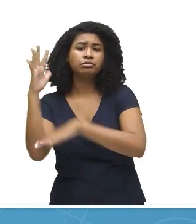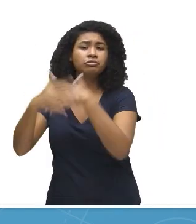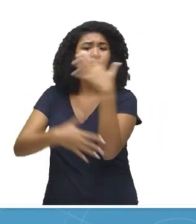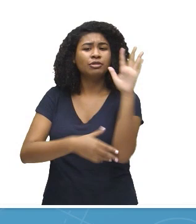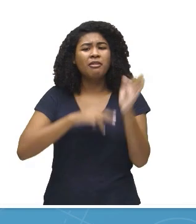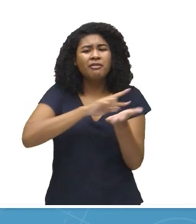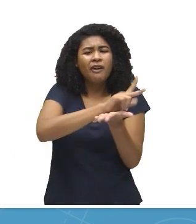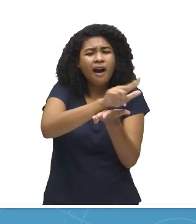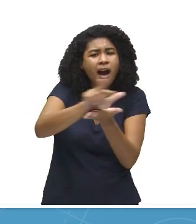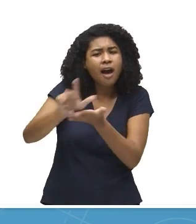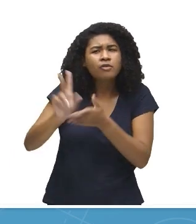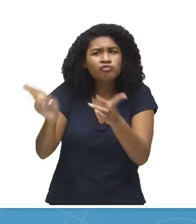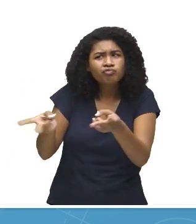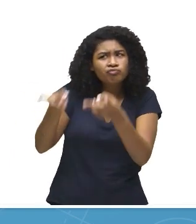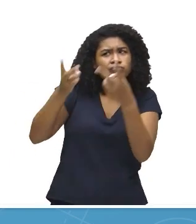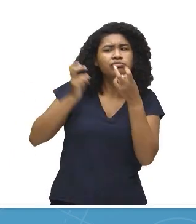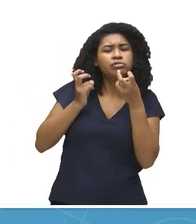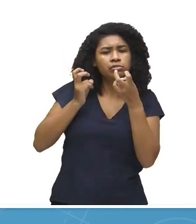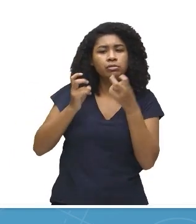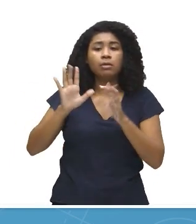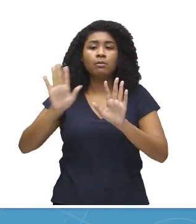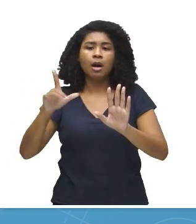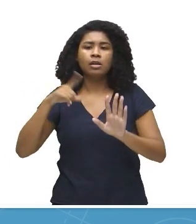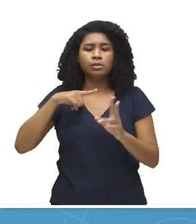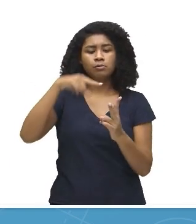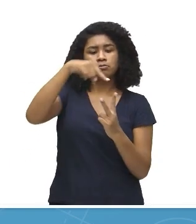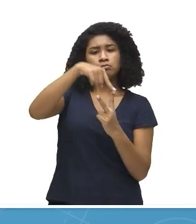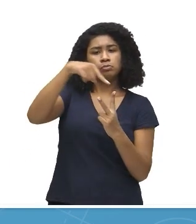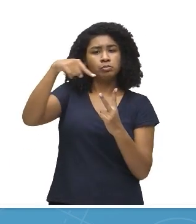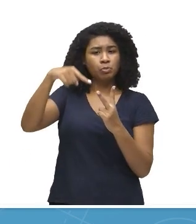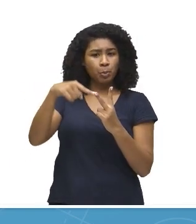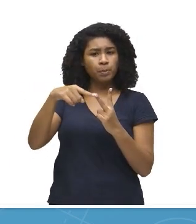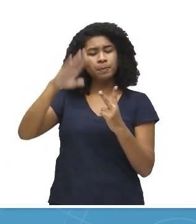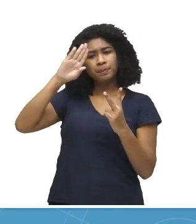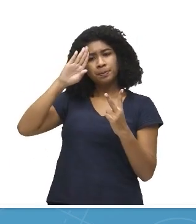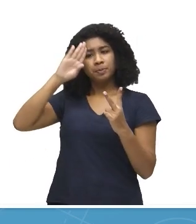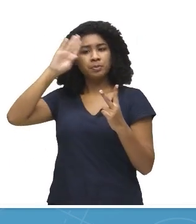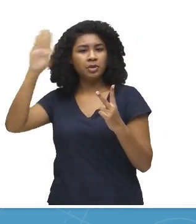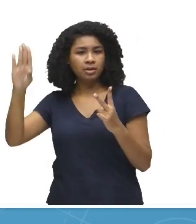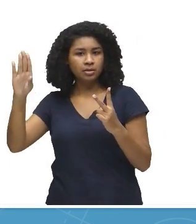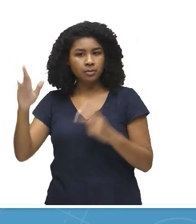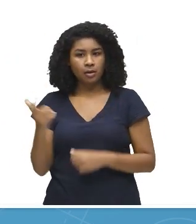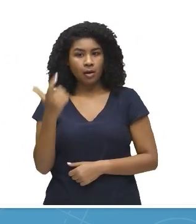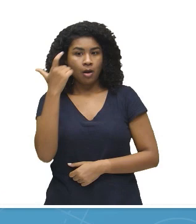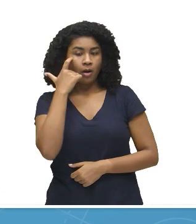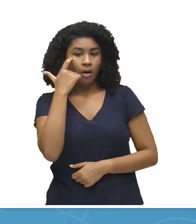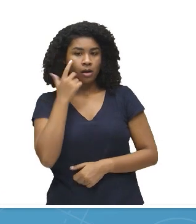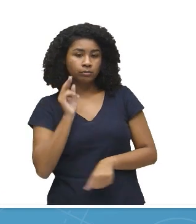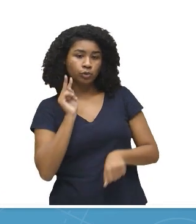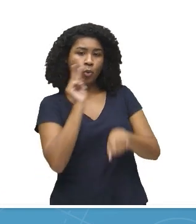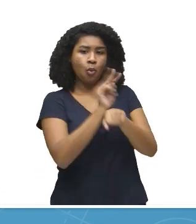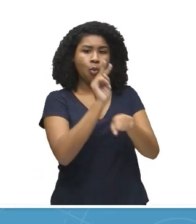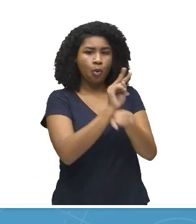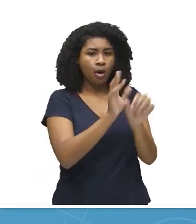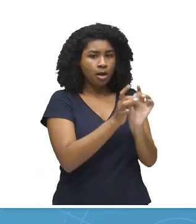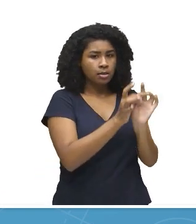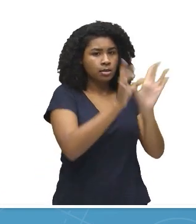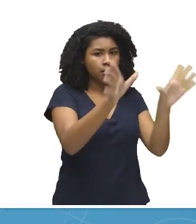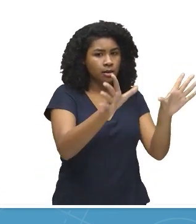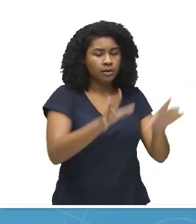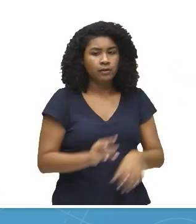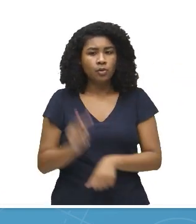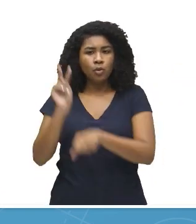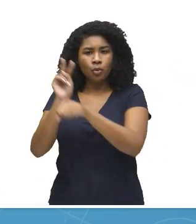gente se dá com esses dois conceitos, né, de preservação e de conservação